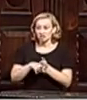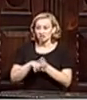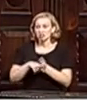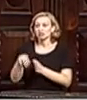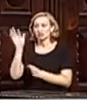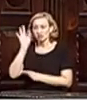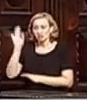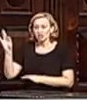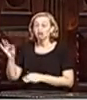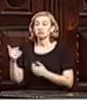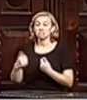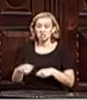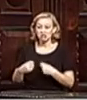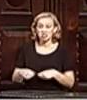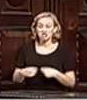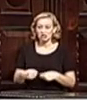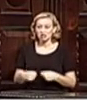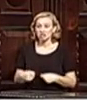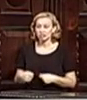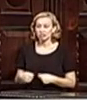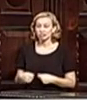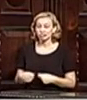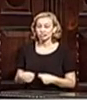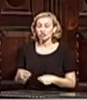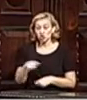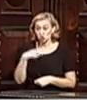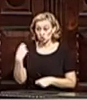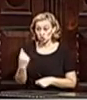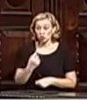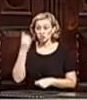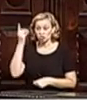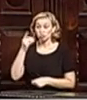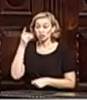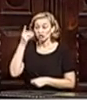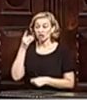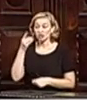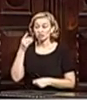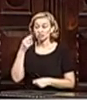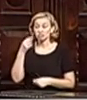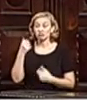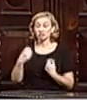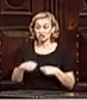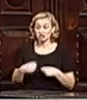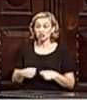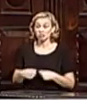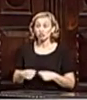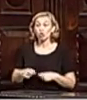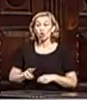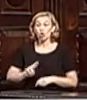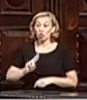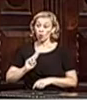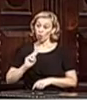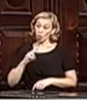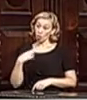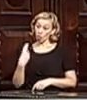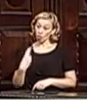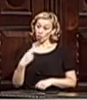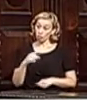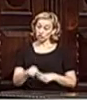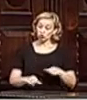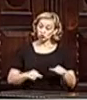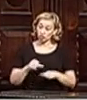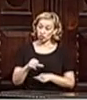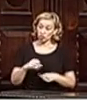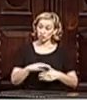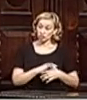não é a solução ideal, mas esse é um tema que nós, deputados, teremos que enfrentar aqui. Ou vamos enfrentar a mudança no comando do